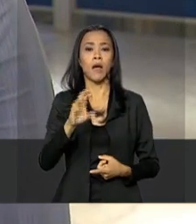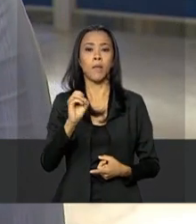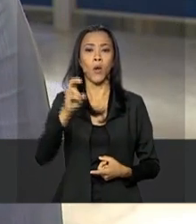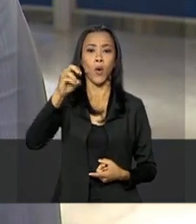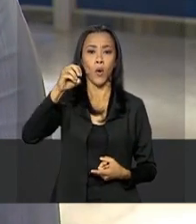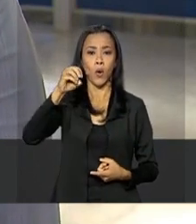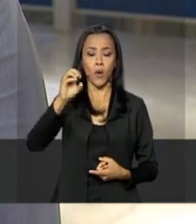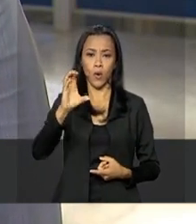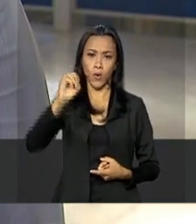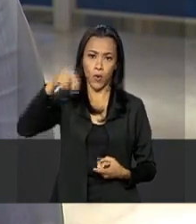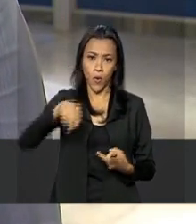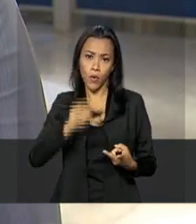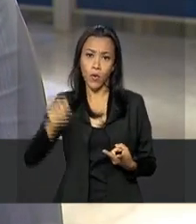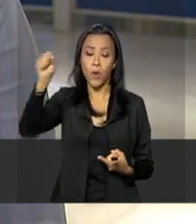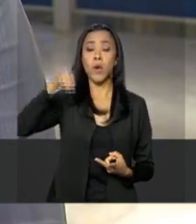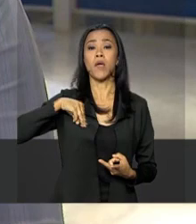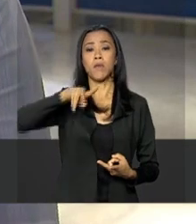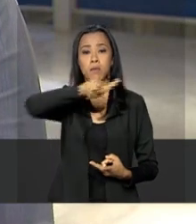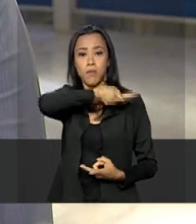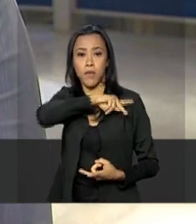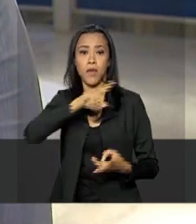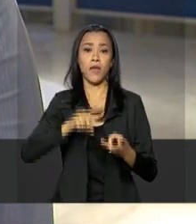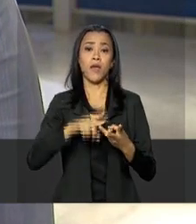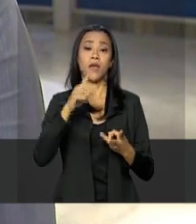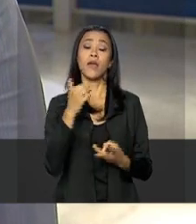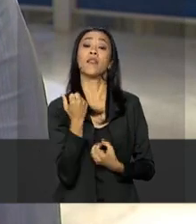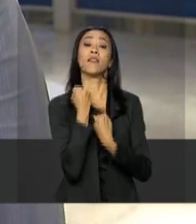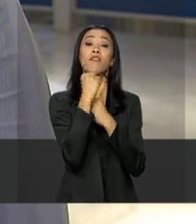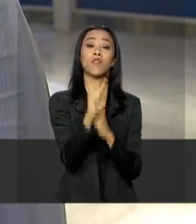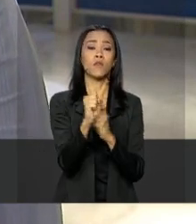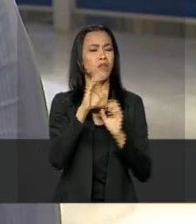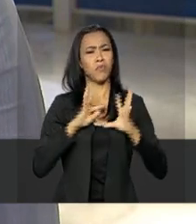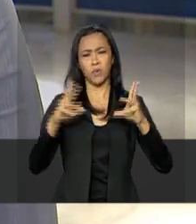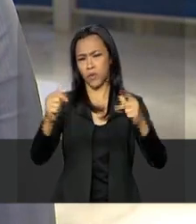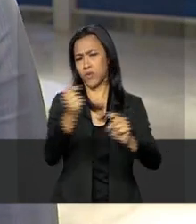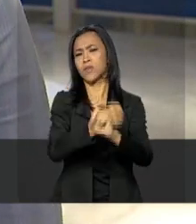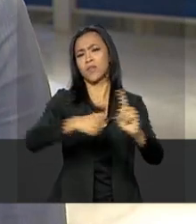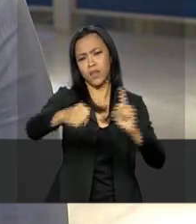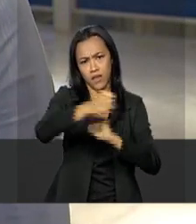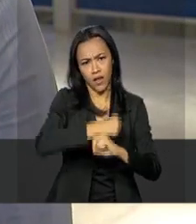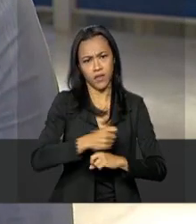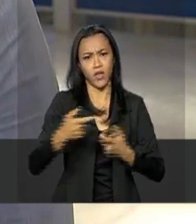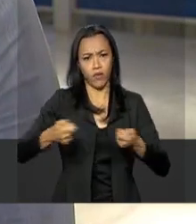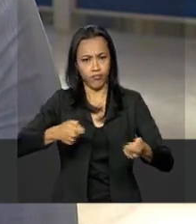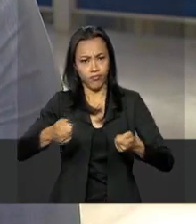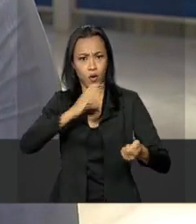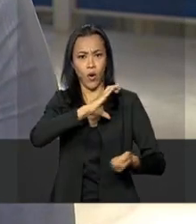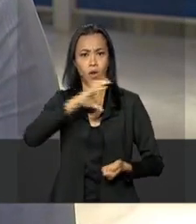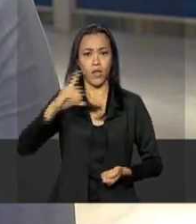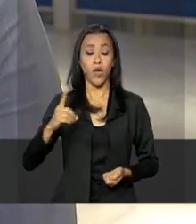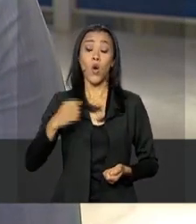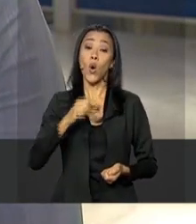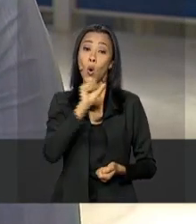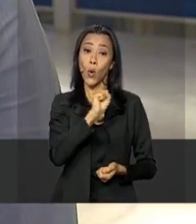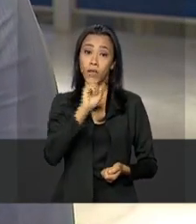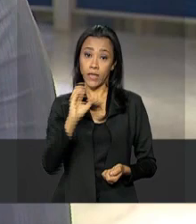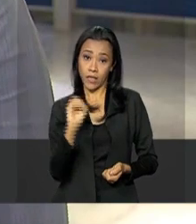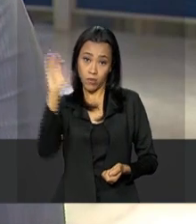defensorias, ministérios públicos e também por toda a sociedade. Atualmente, 80% das